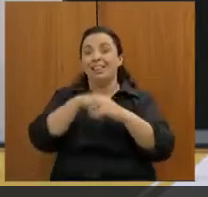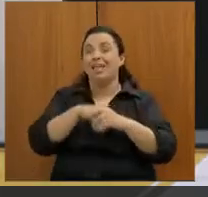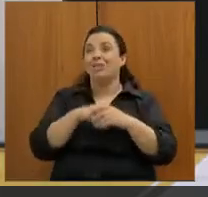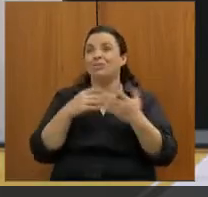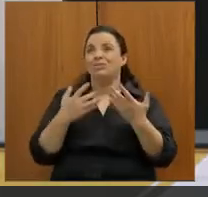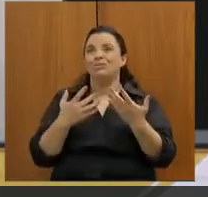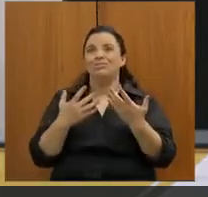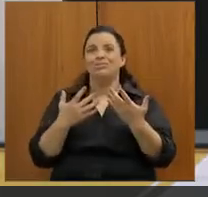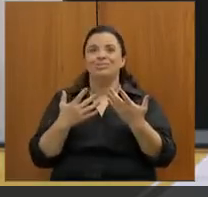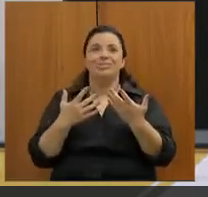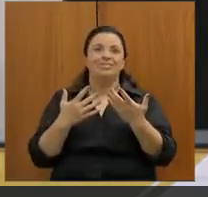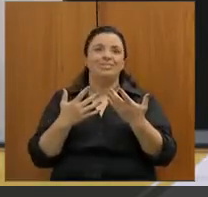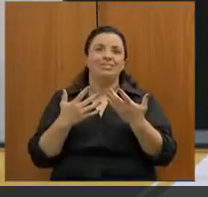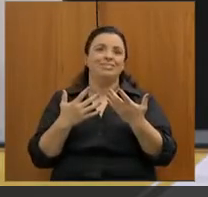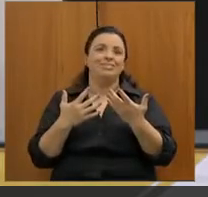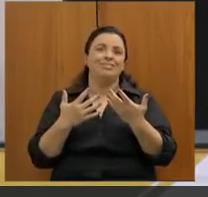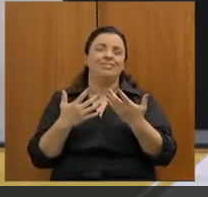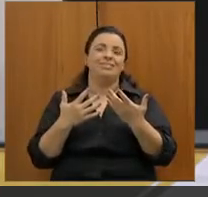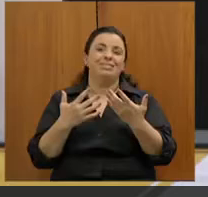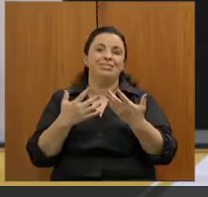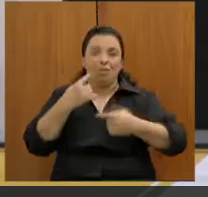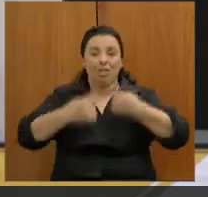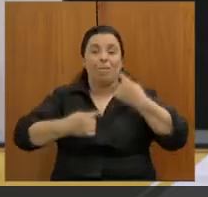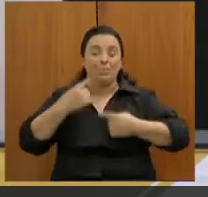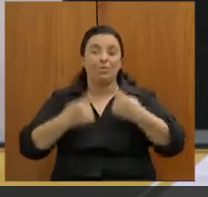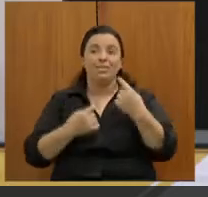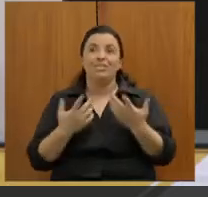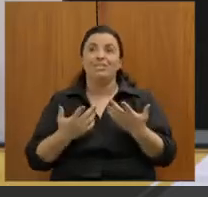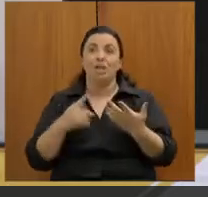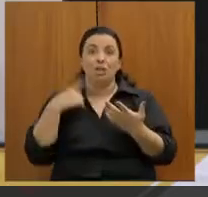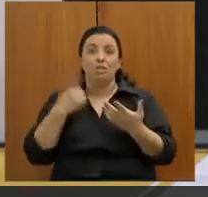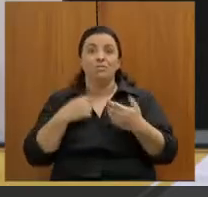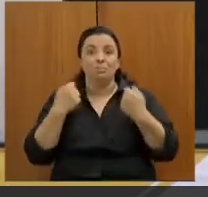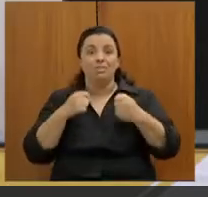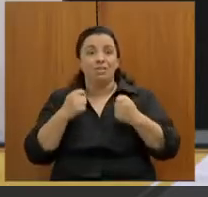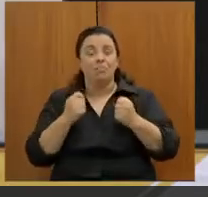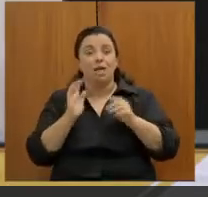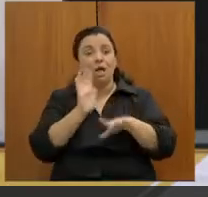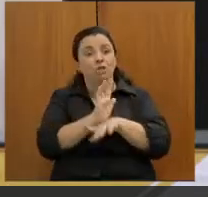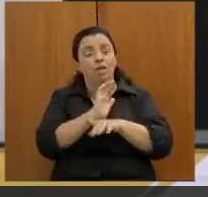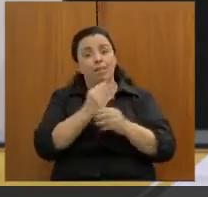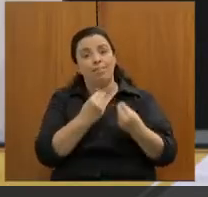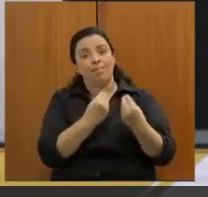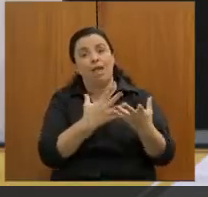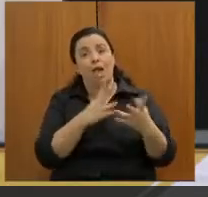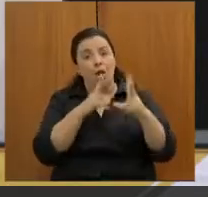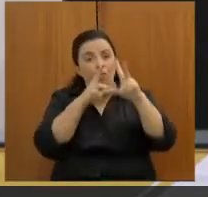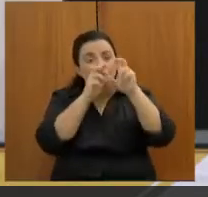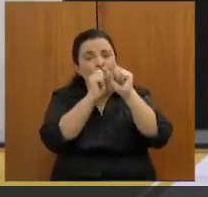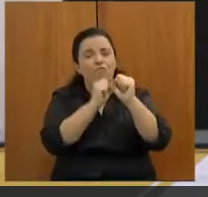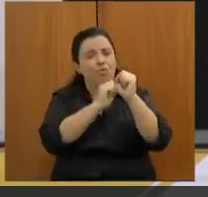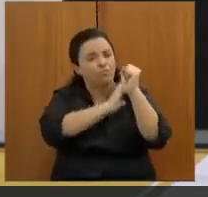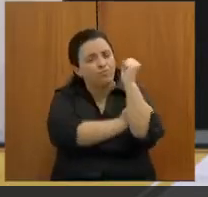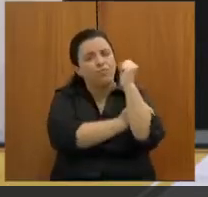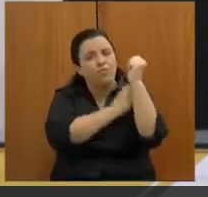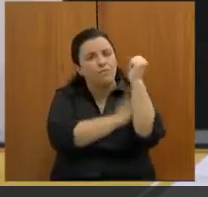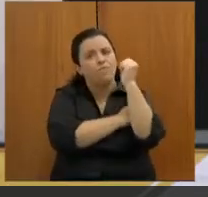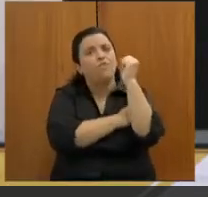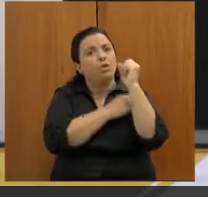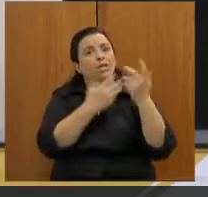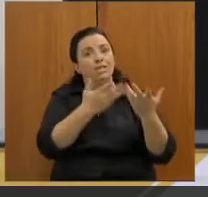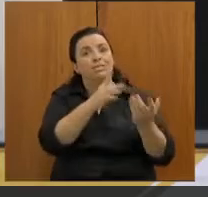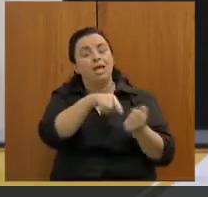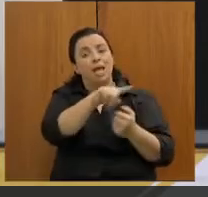nós precisamos fortalecer essas vereadoras porque elas nos ajudem seus municípios então o workshop tem foco muito grande